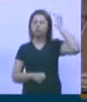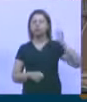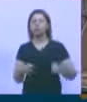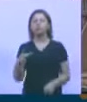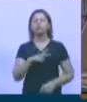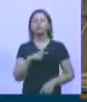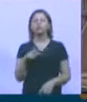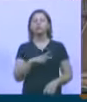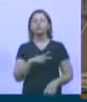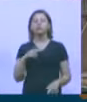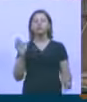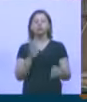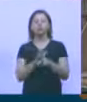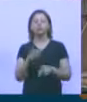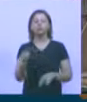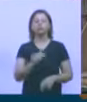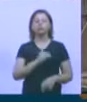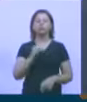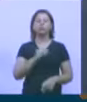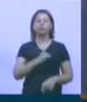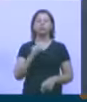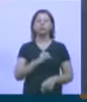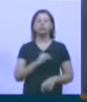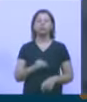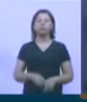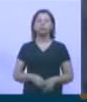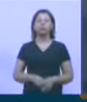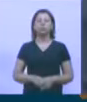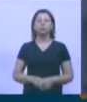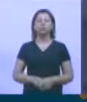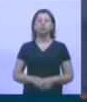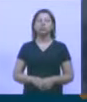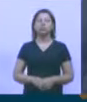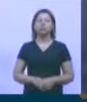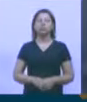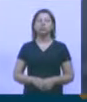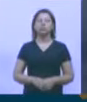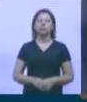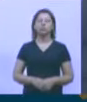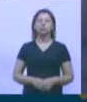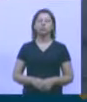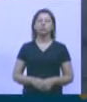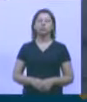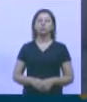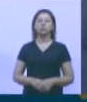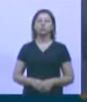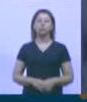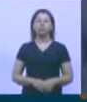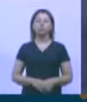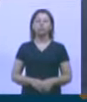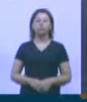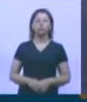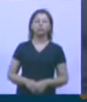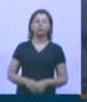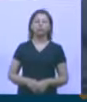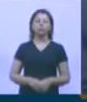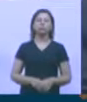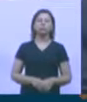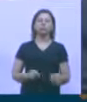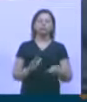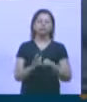nossos próprios pecados. But the second reason is the hurt I receive from people around me. Então, em